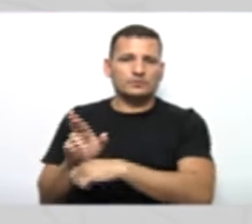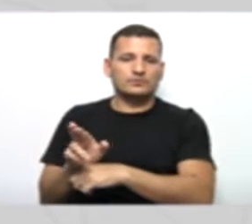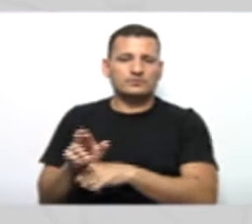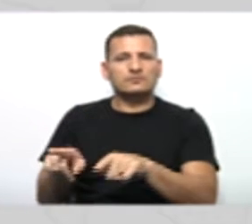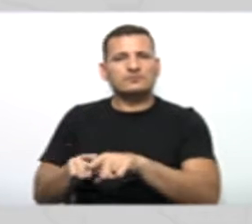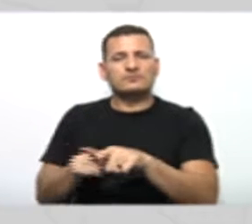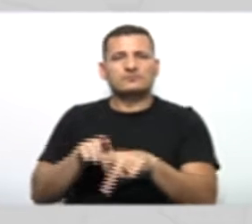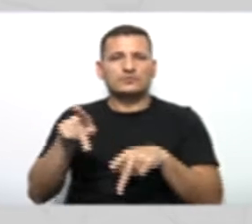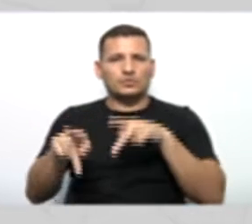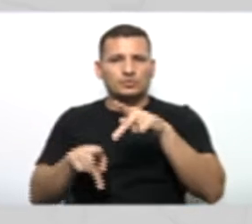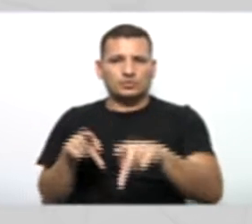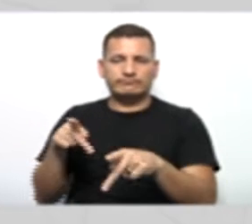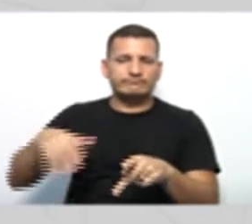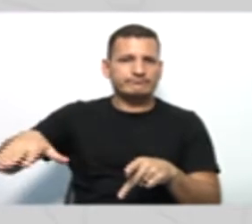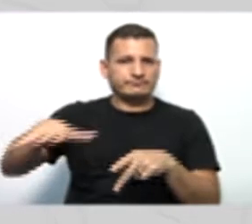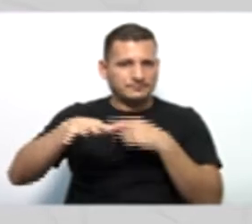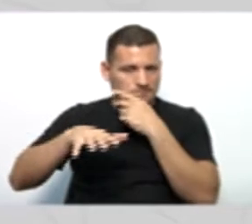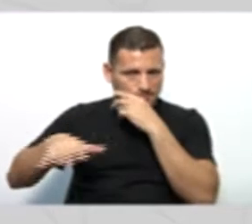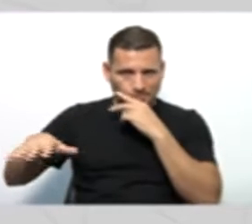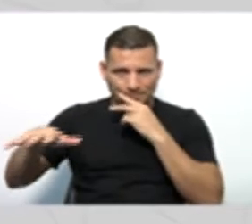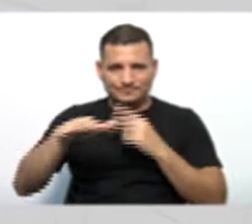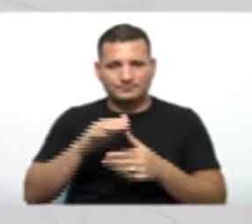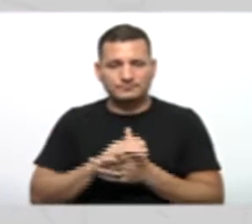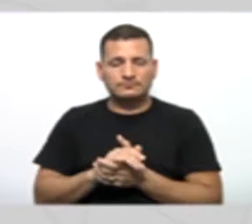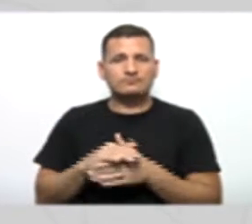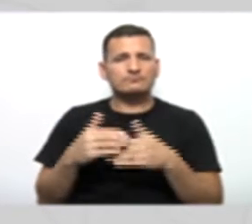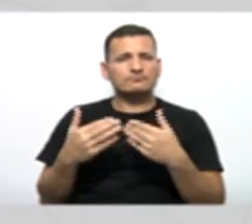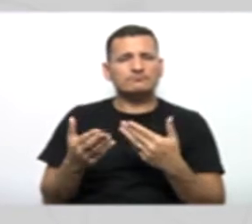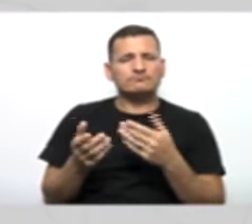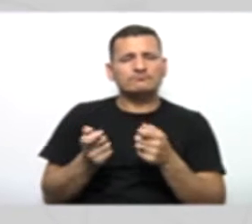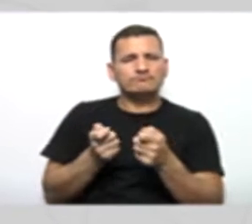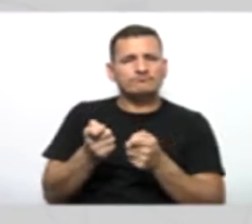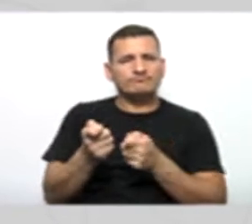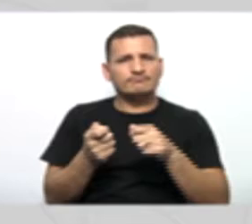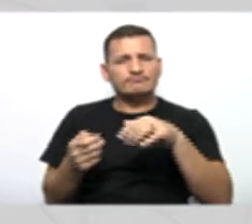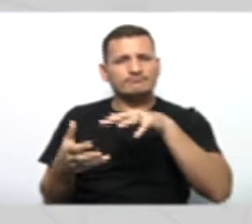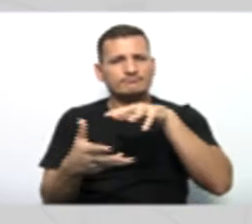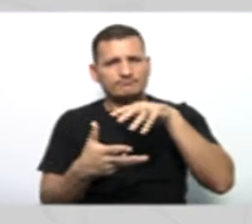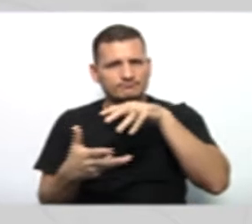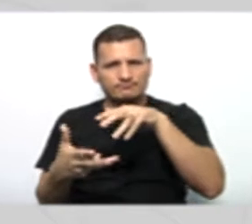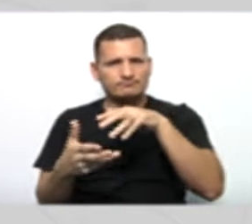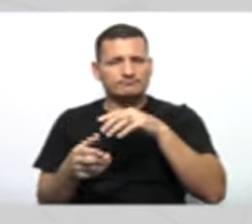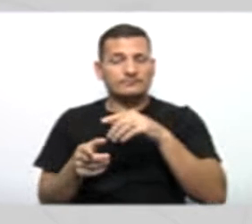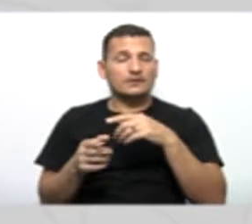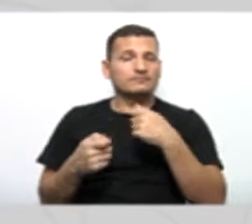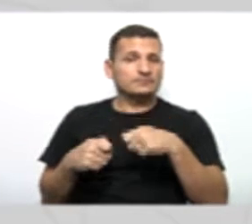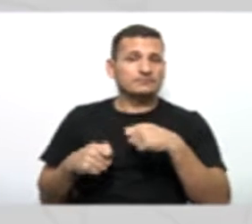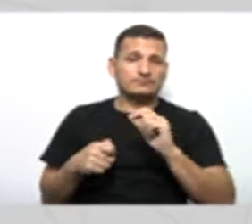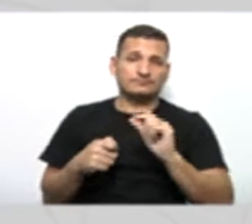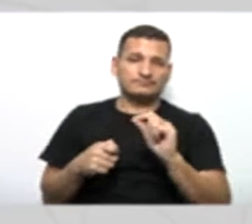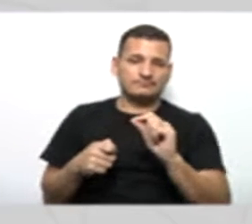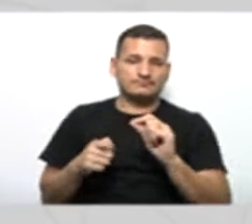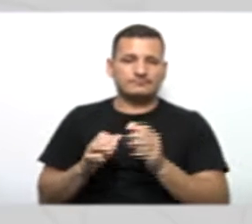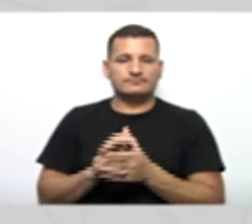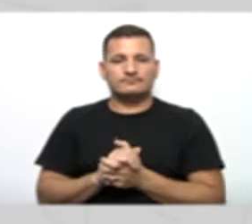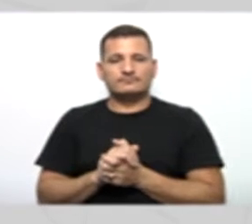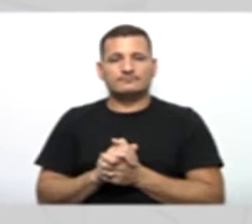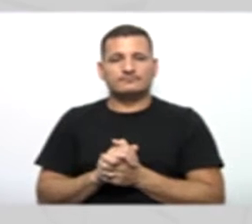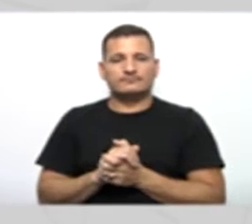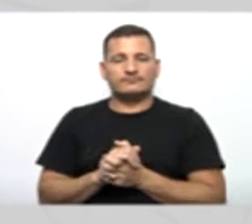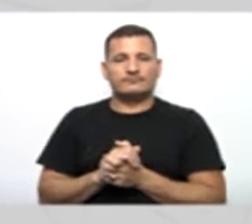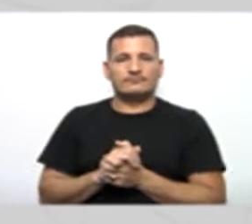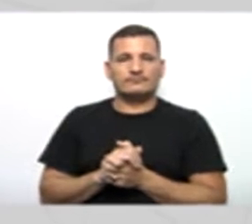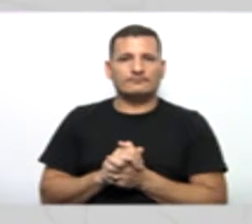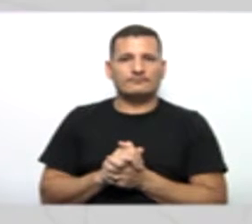entorno. Então, para que uma atividade possa ser sustentável, ela precisa, primeiro, considerar